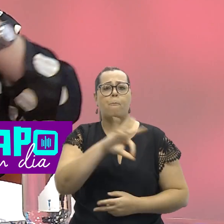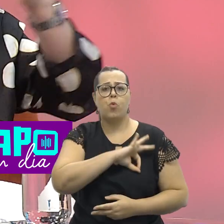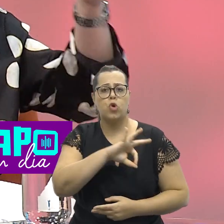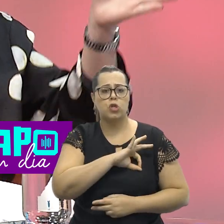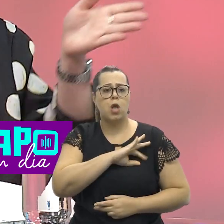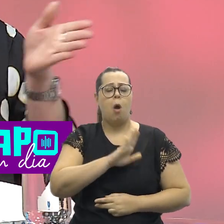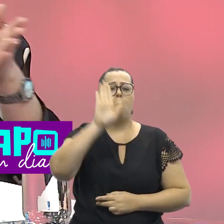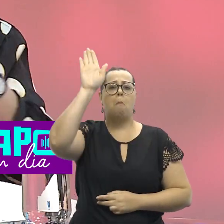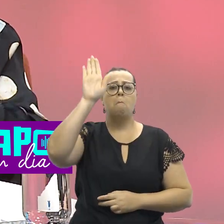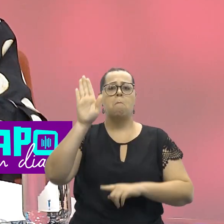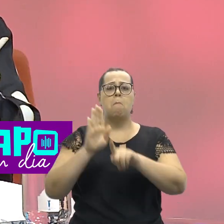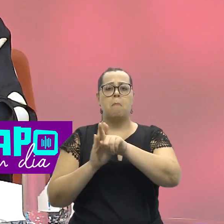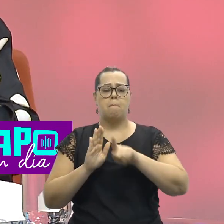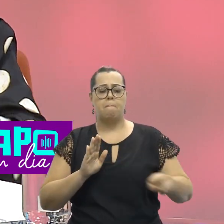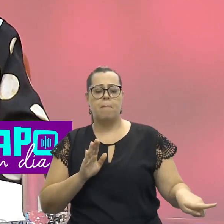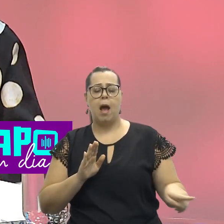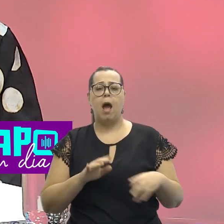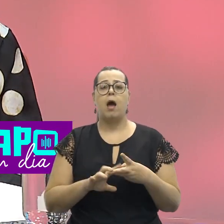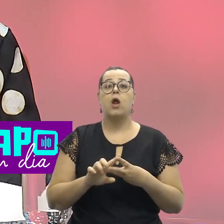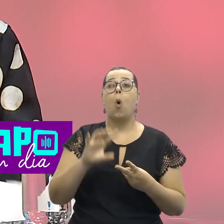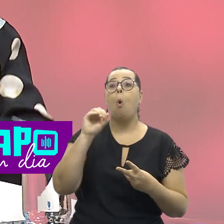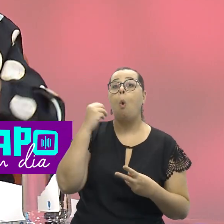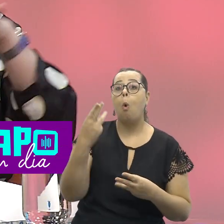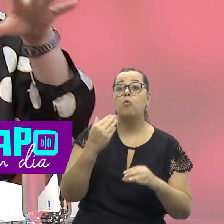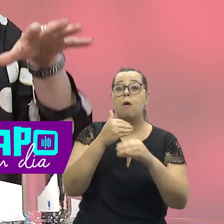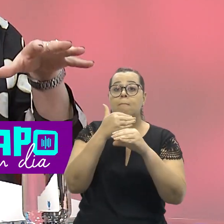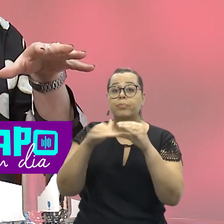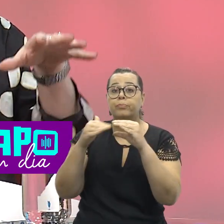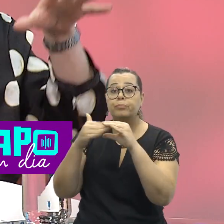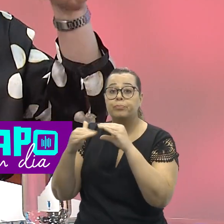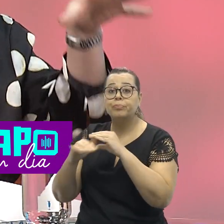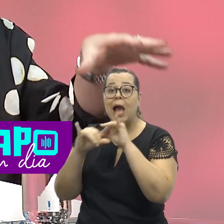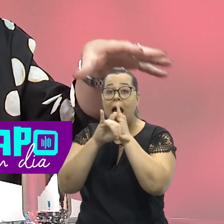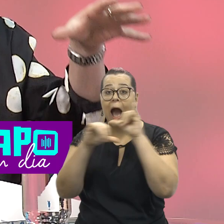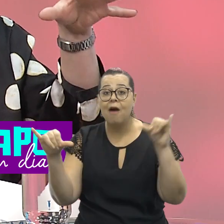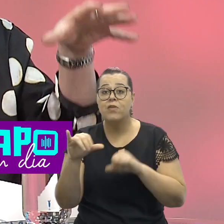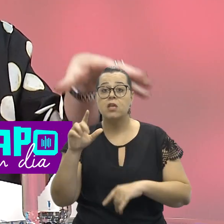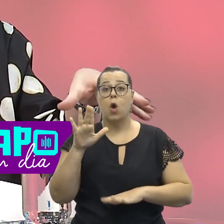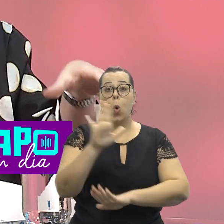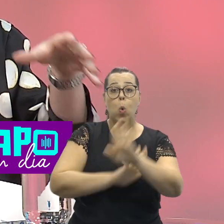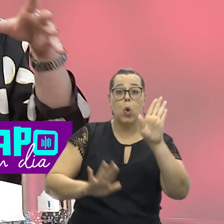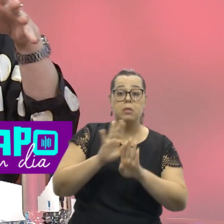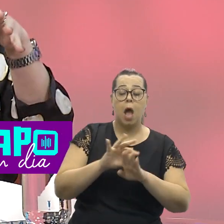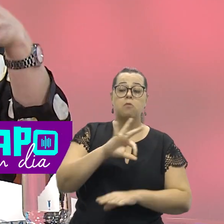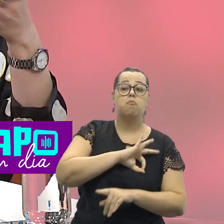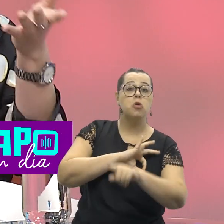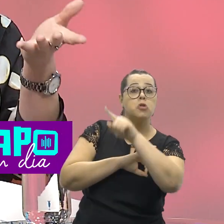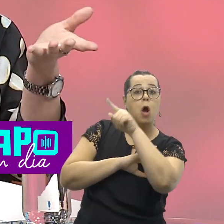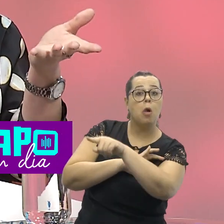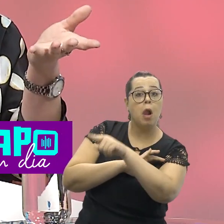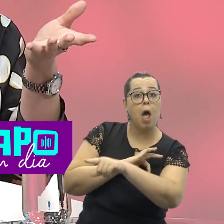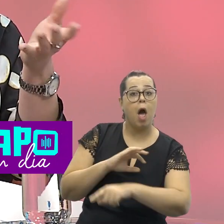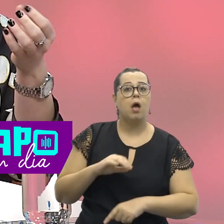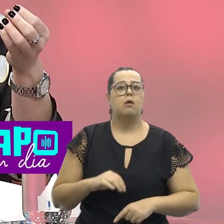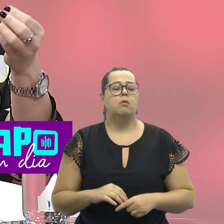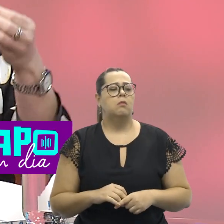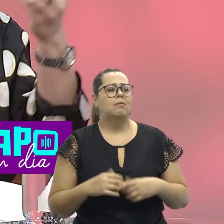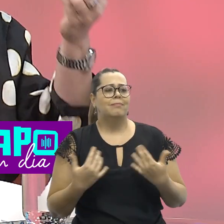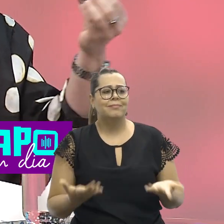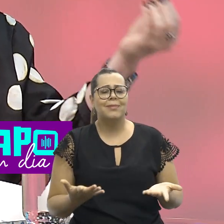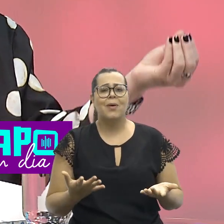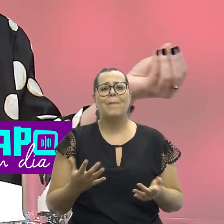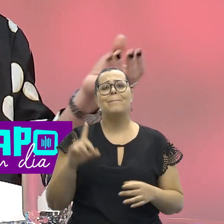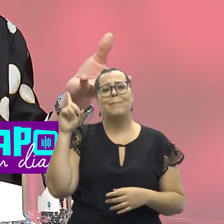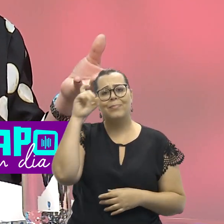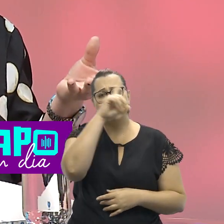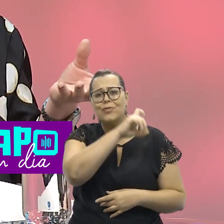passando a informação que está acontecendo blitz naquela região. E isso tudo dificulta o trabalho para poder